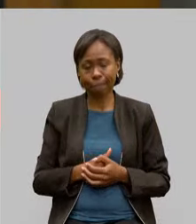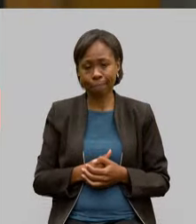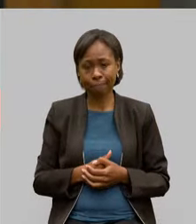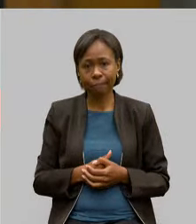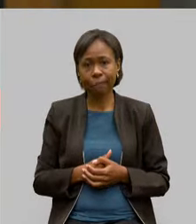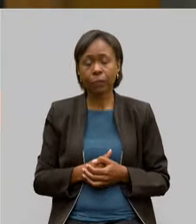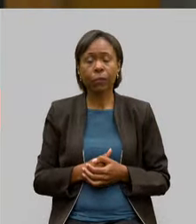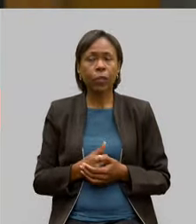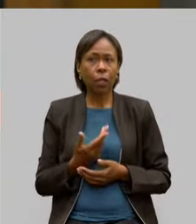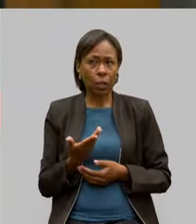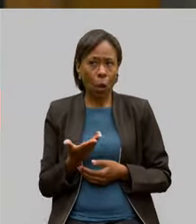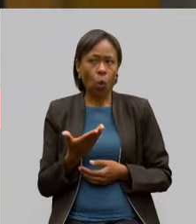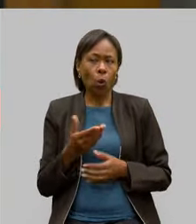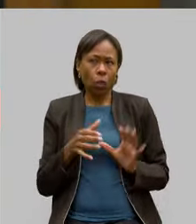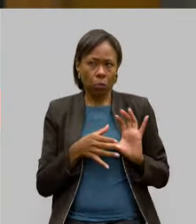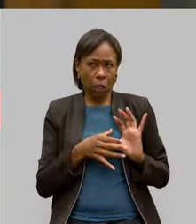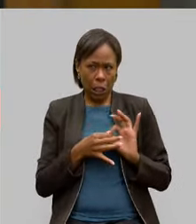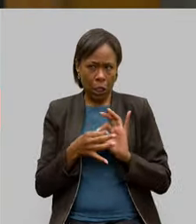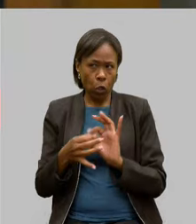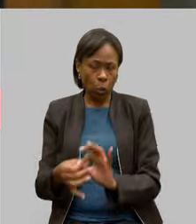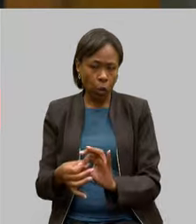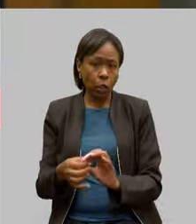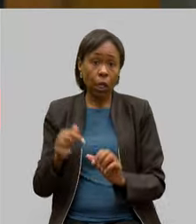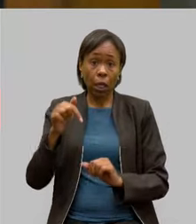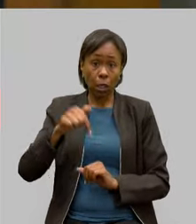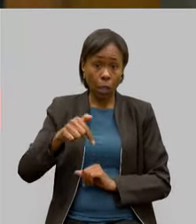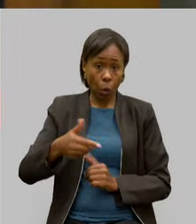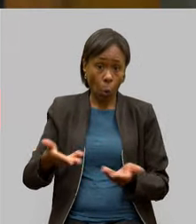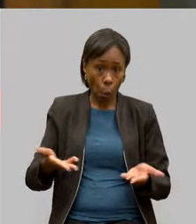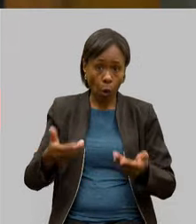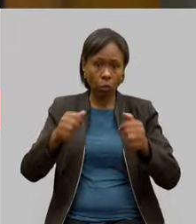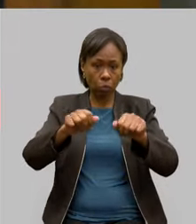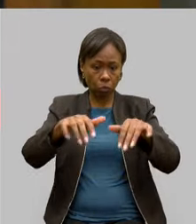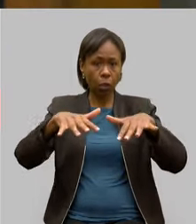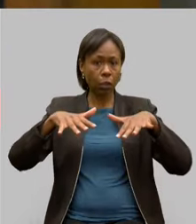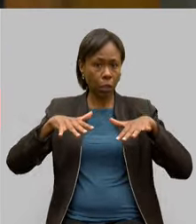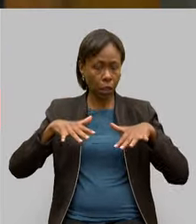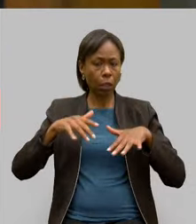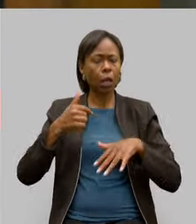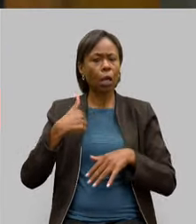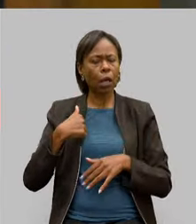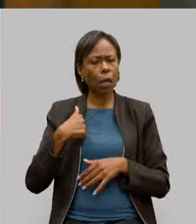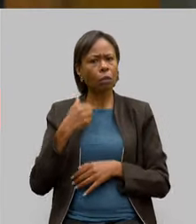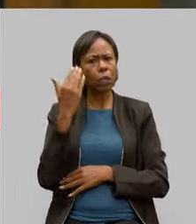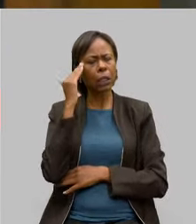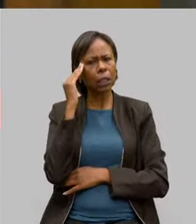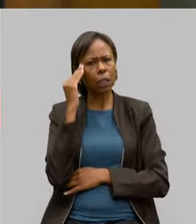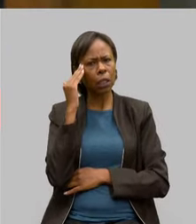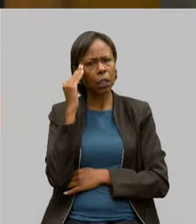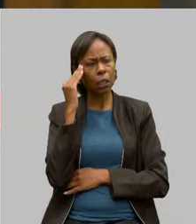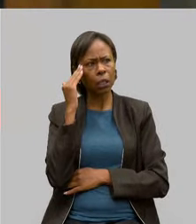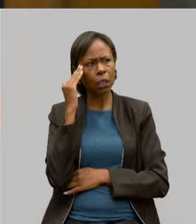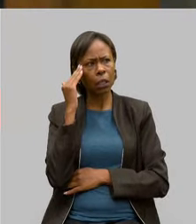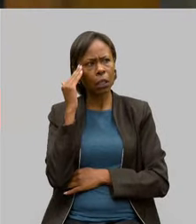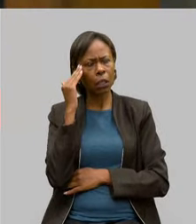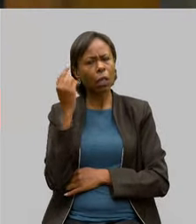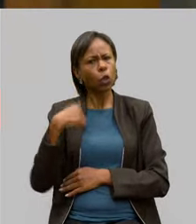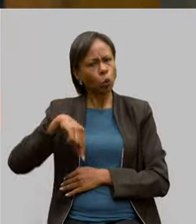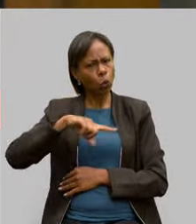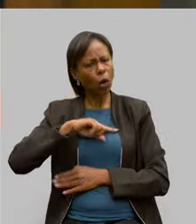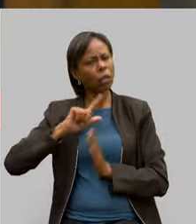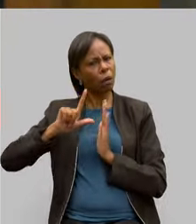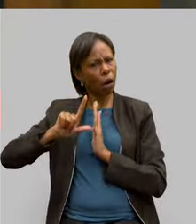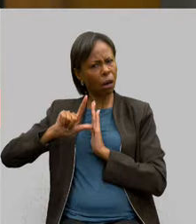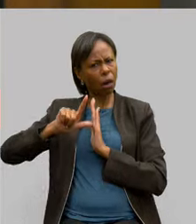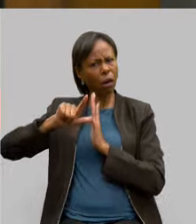contexto e com essa Audiência hoje eu entendi assim o quanto nós estamos atrás eu